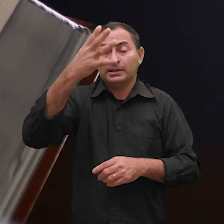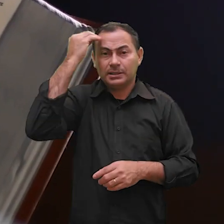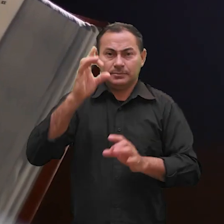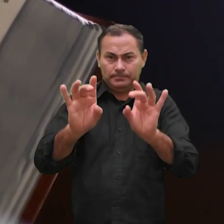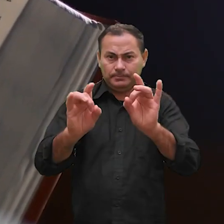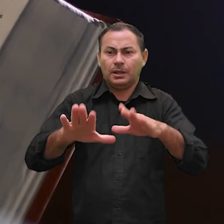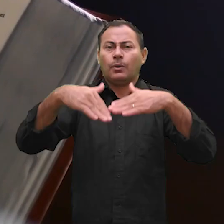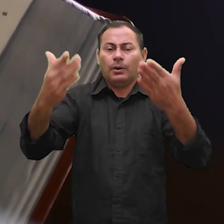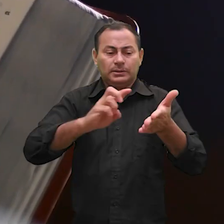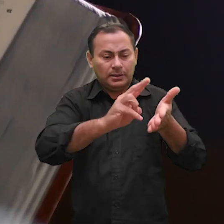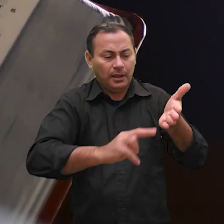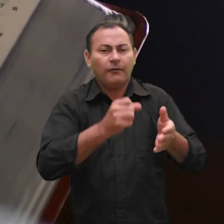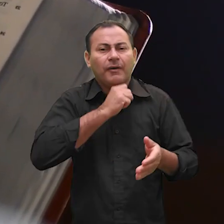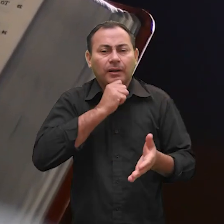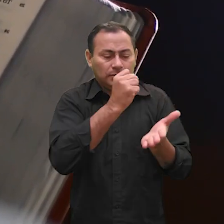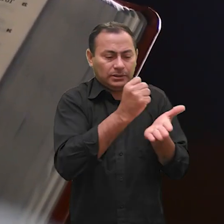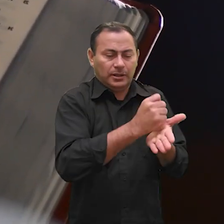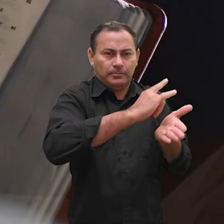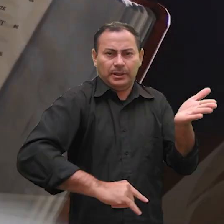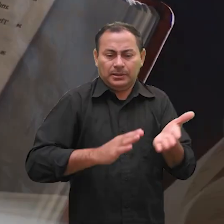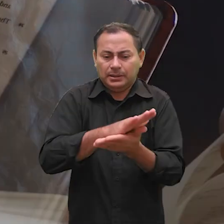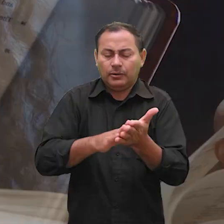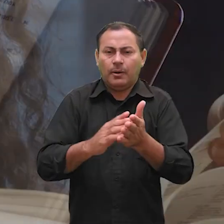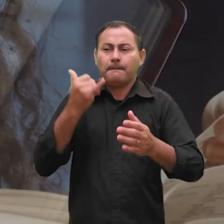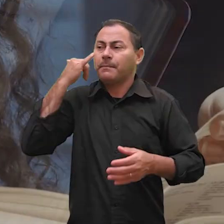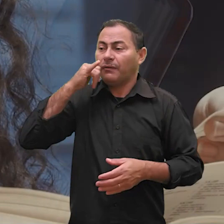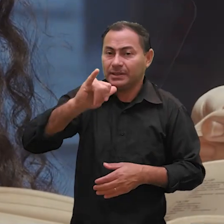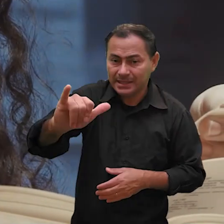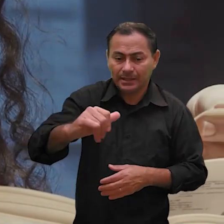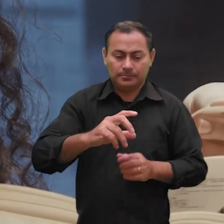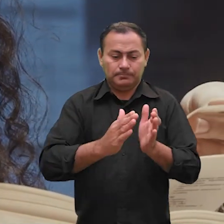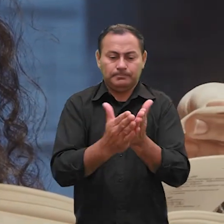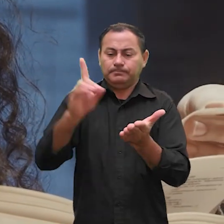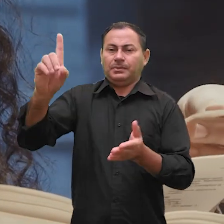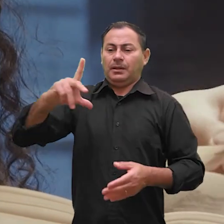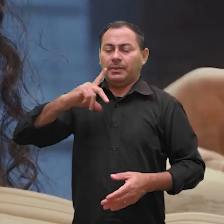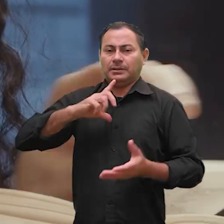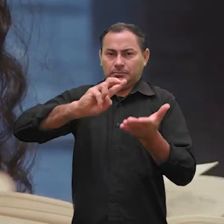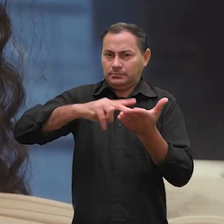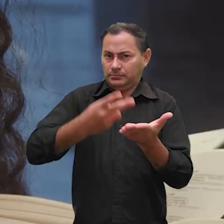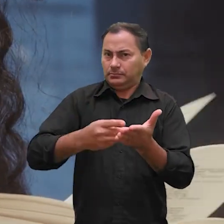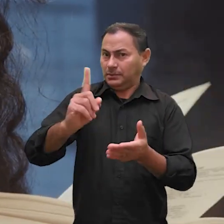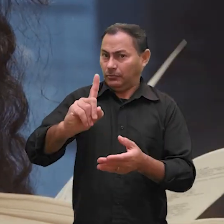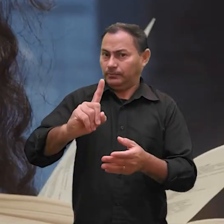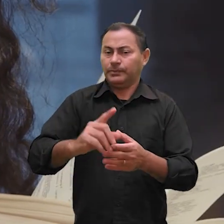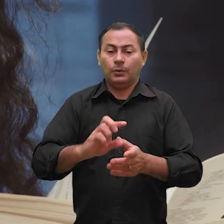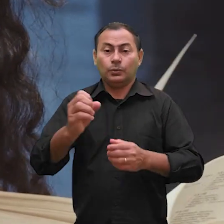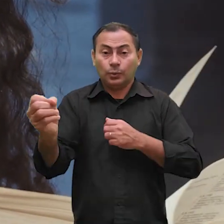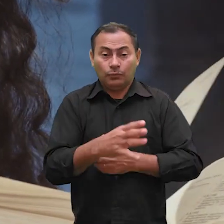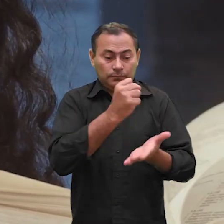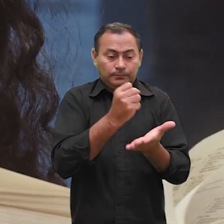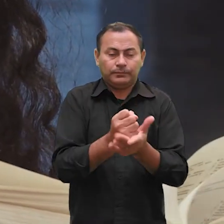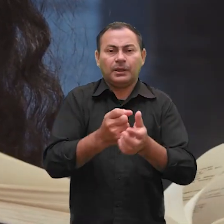nunca esqueça, especialmente quando estiver lendo o Velho Testamento. Nenhuma profecia das Escrituras é de particular interpretação.